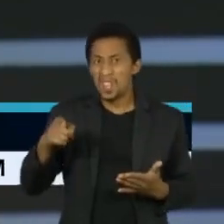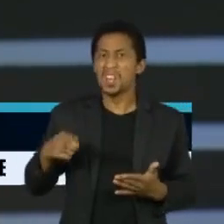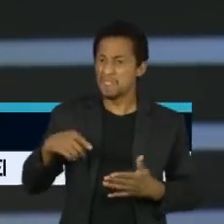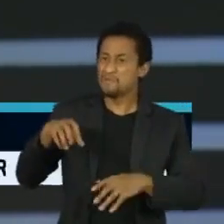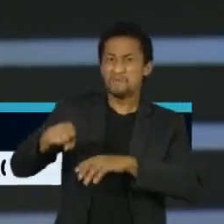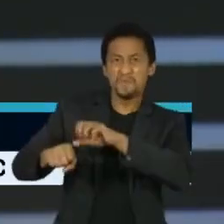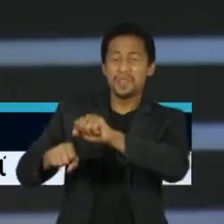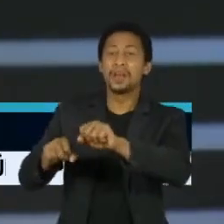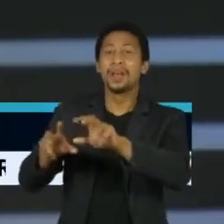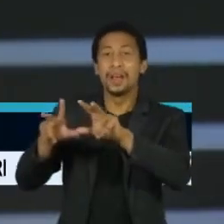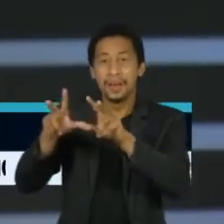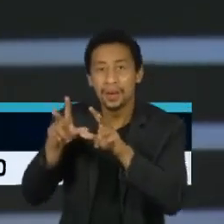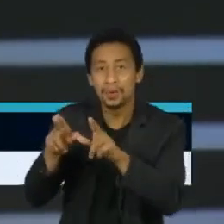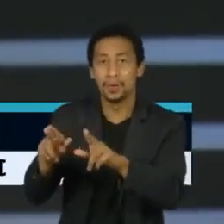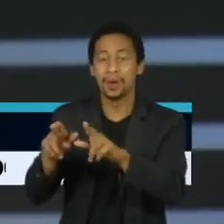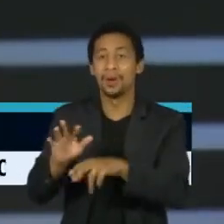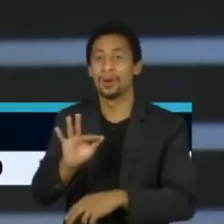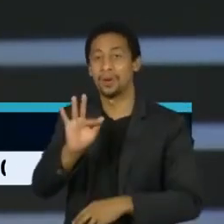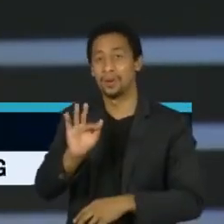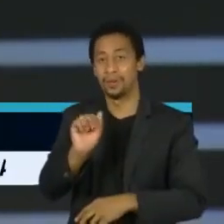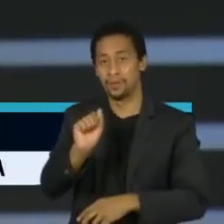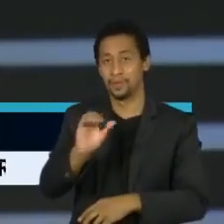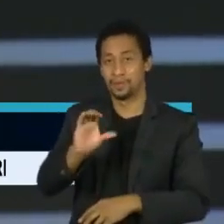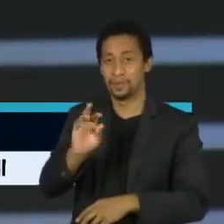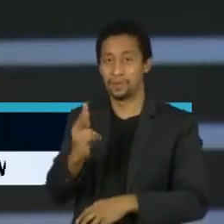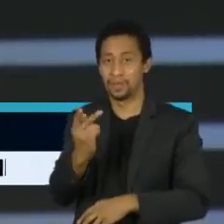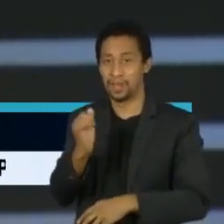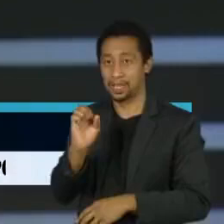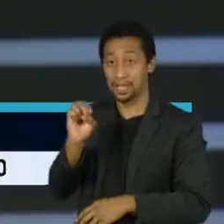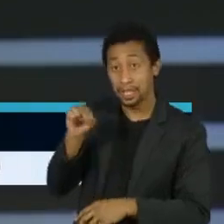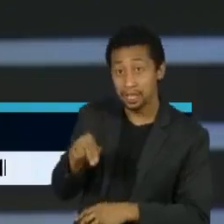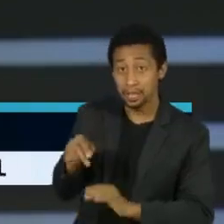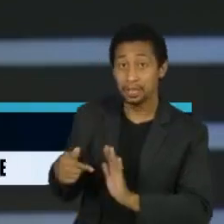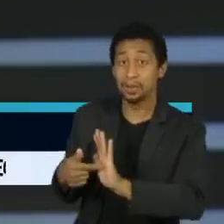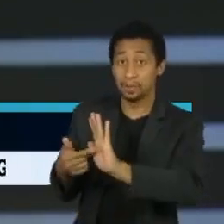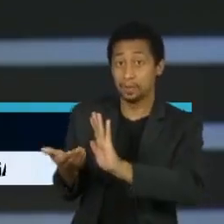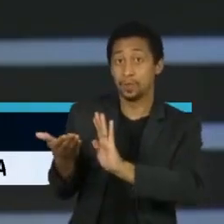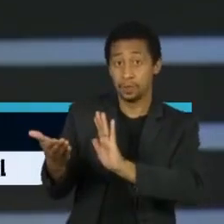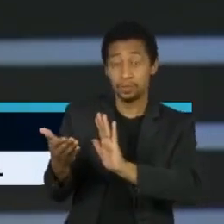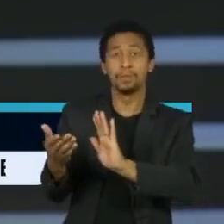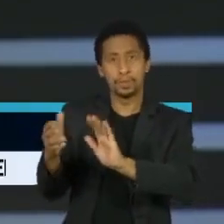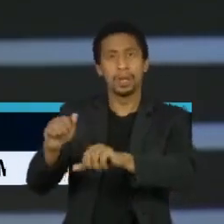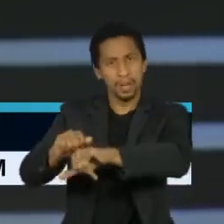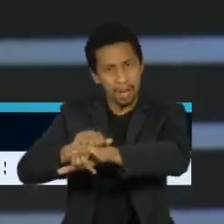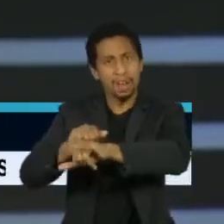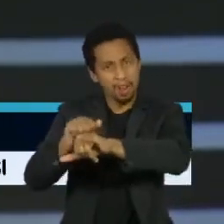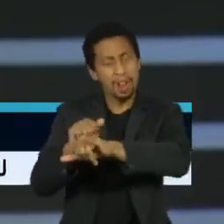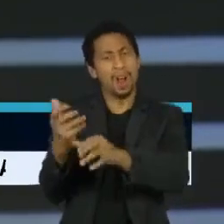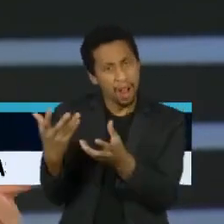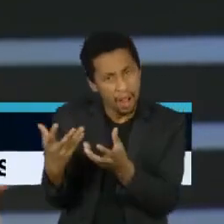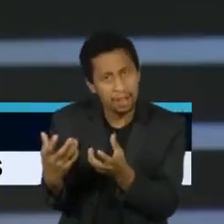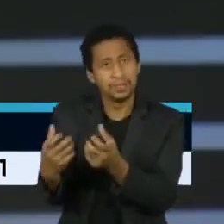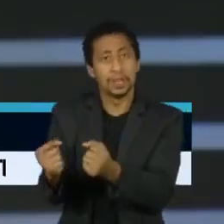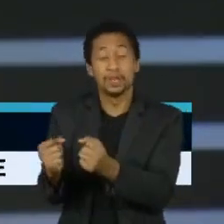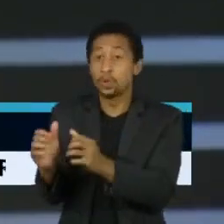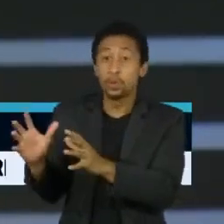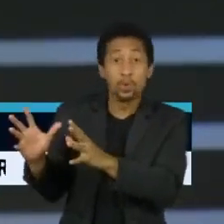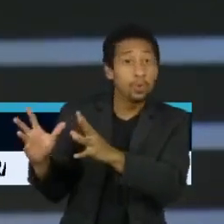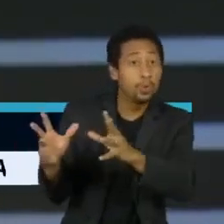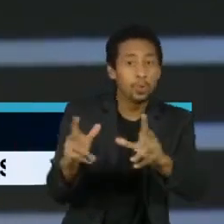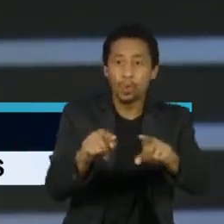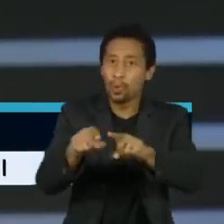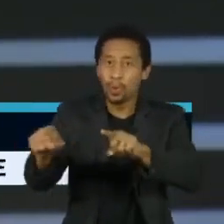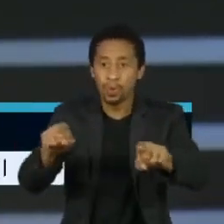Fachin, né? O ministro Edson Fachin é o ministro mais identificado com a Lava Jato e os políticos temiam e